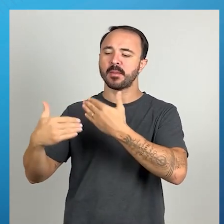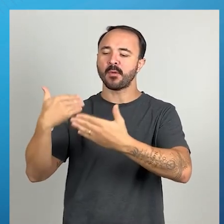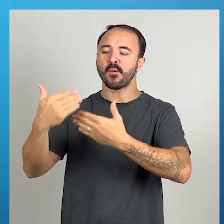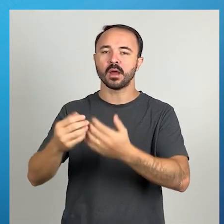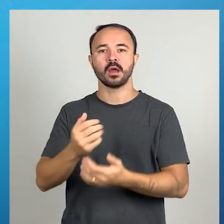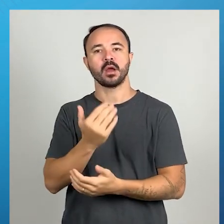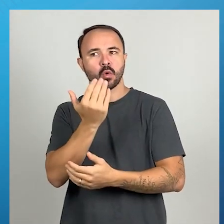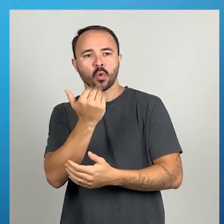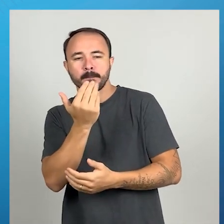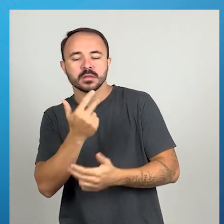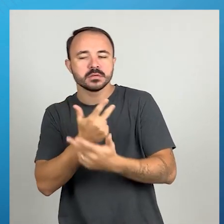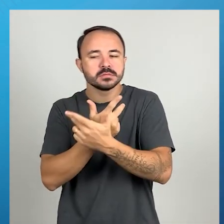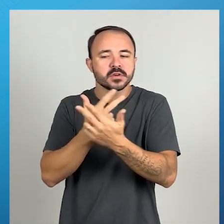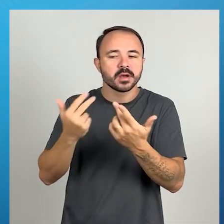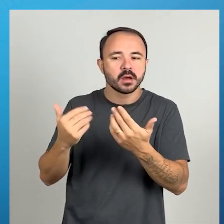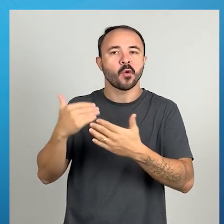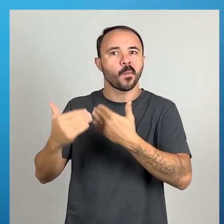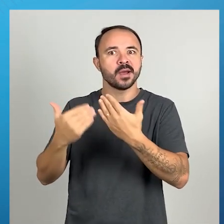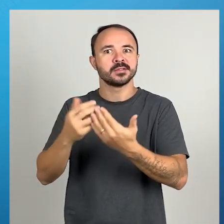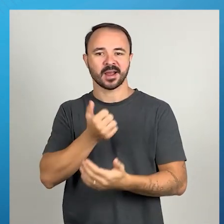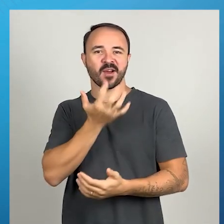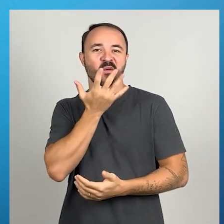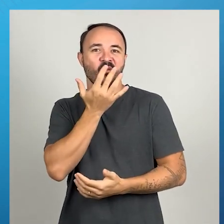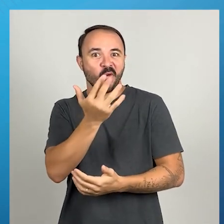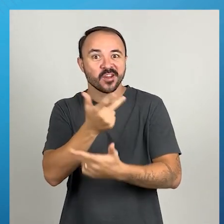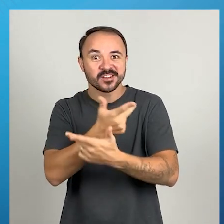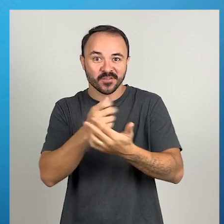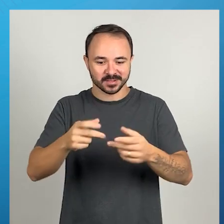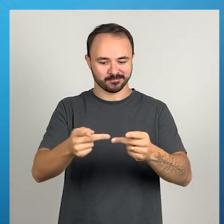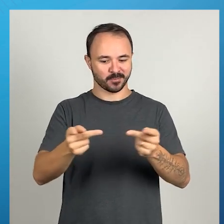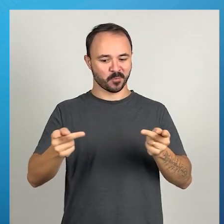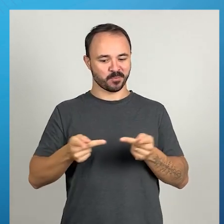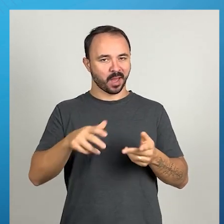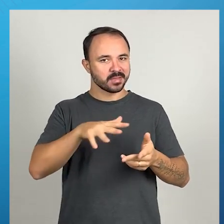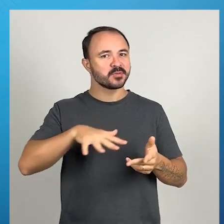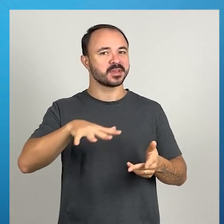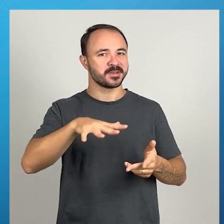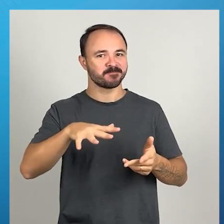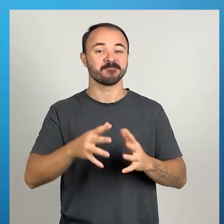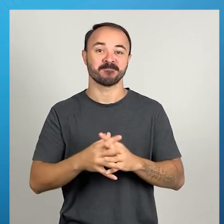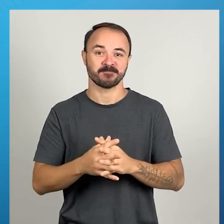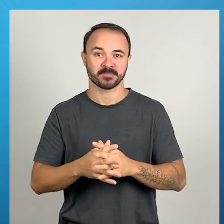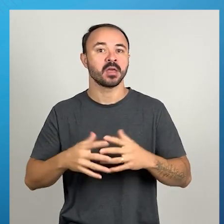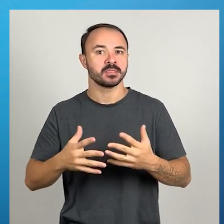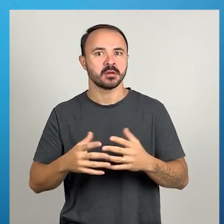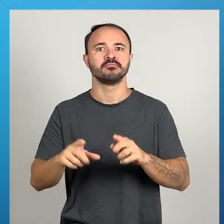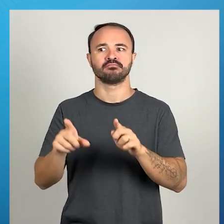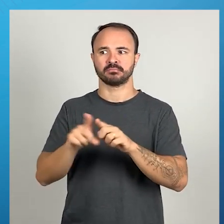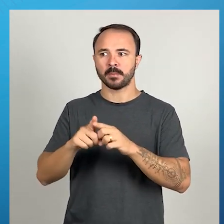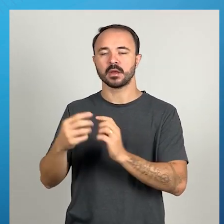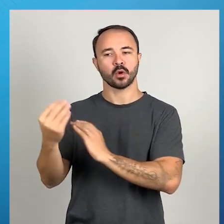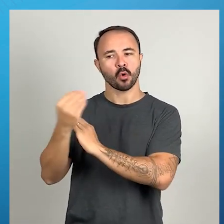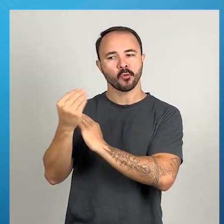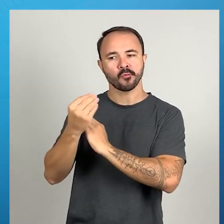possa estar adquirindo todos os nutrientes necessários para o seu bom desenvolvimento. A nutrição influencia no desenvolvimento físico